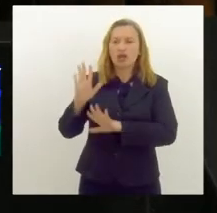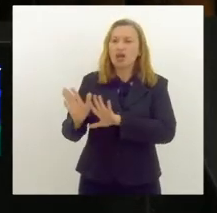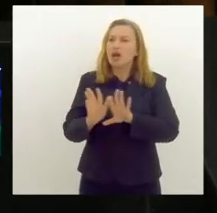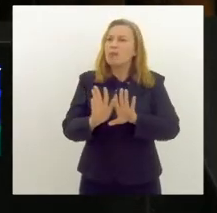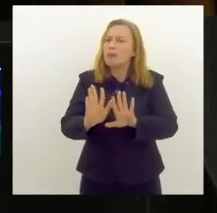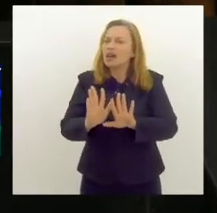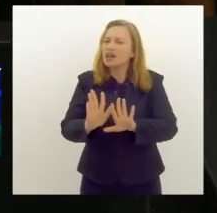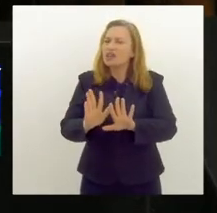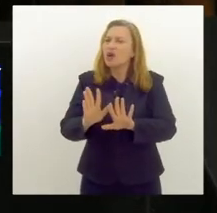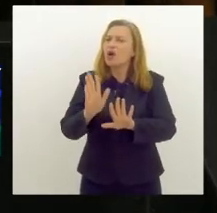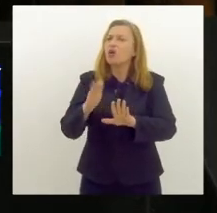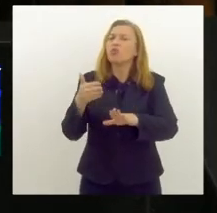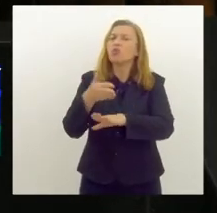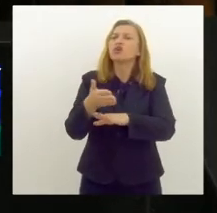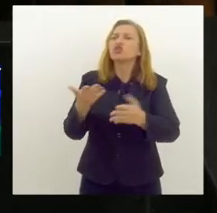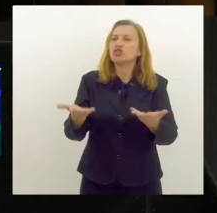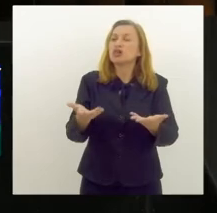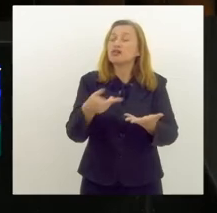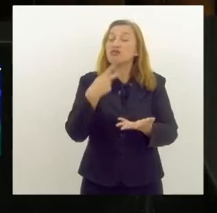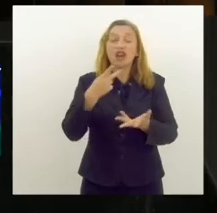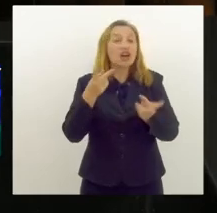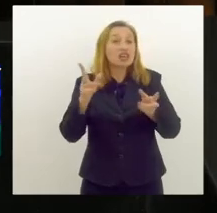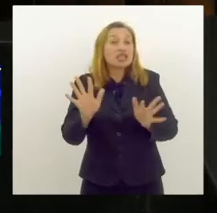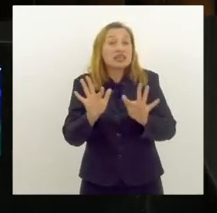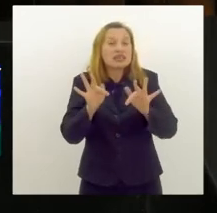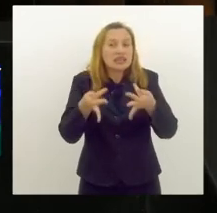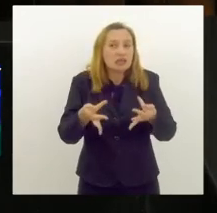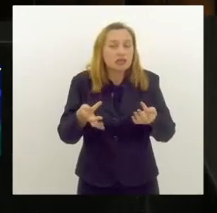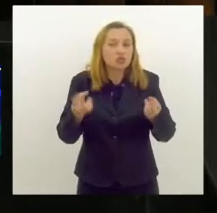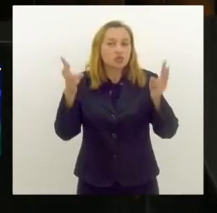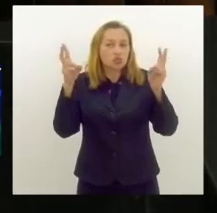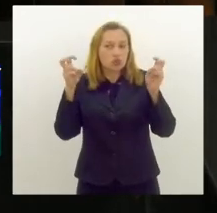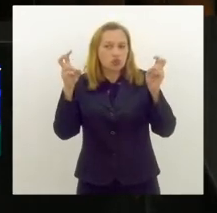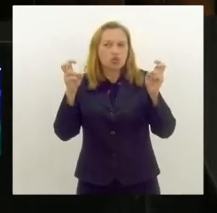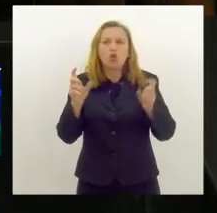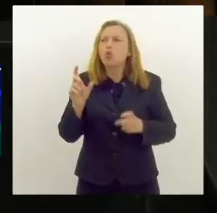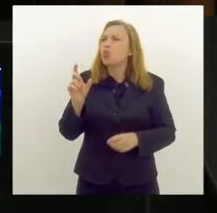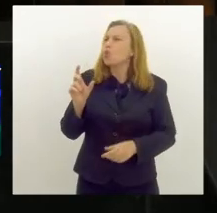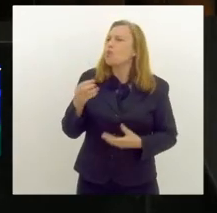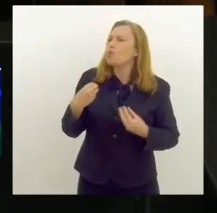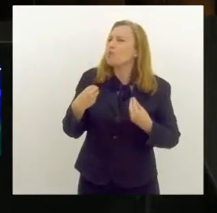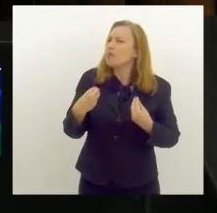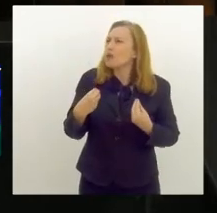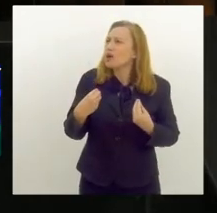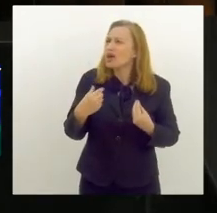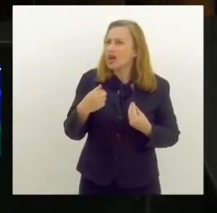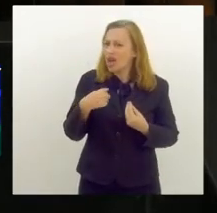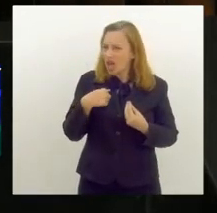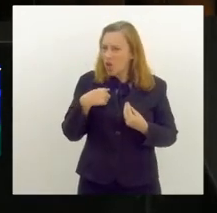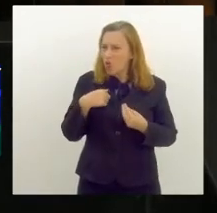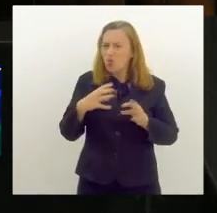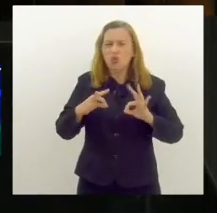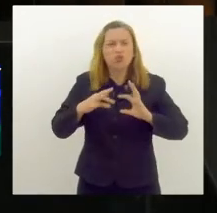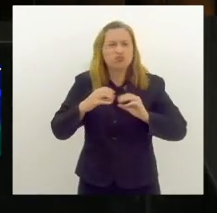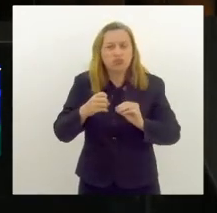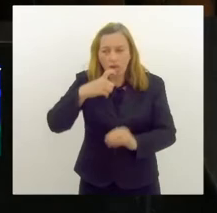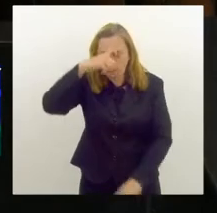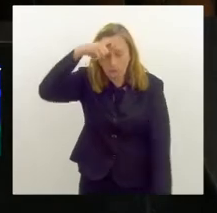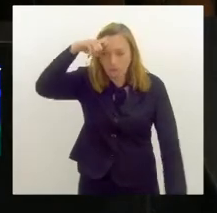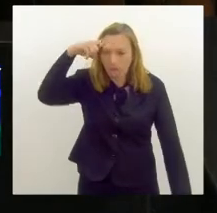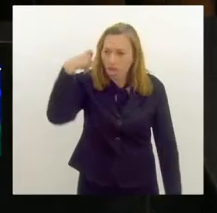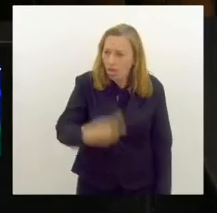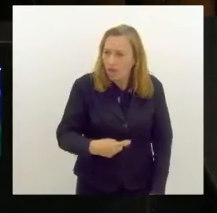num item, deputada Tia Ju, muito simples. Do que adiantou eu, com todo o sacrifício